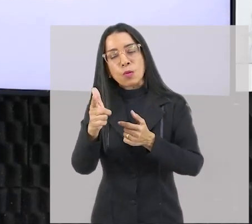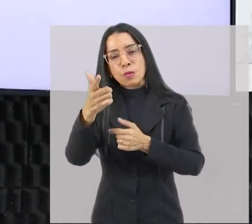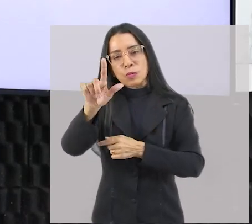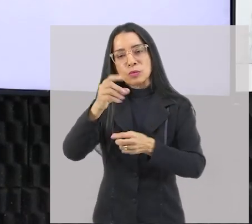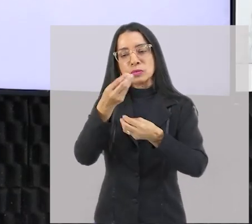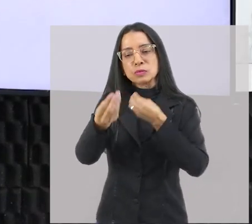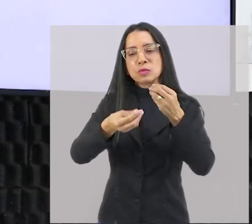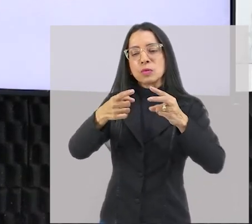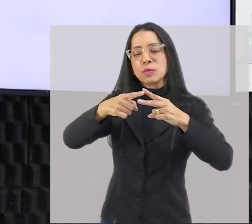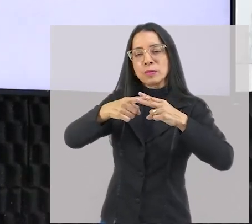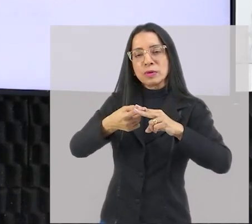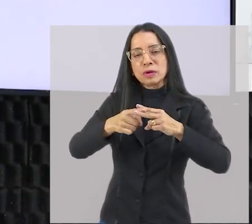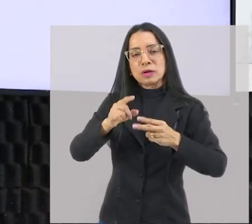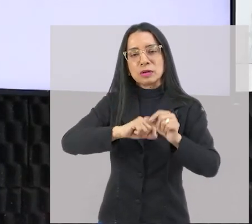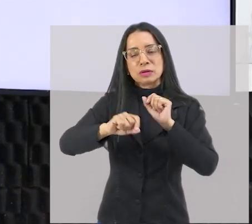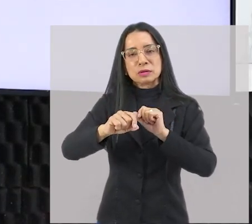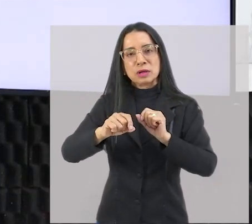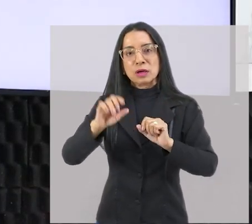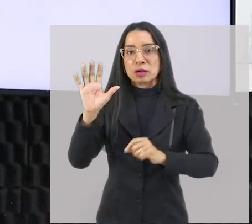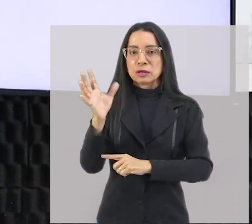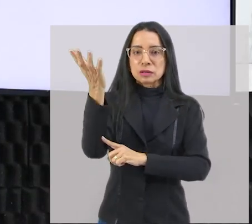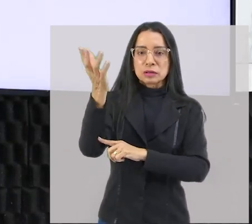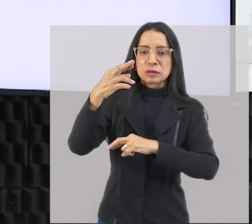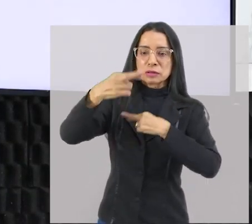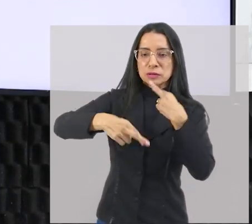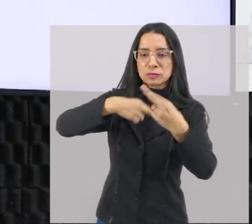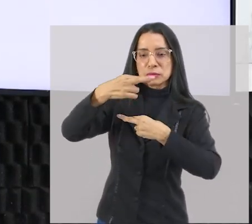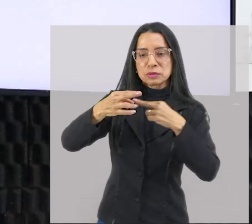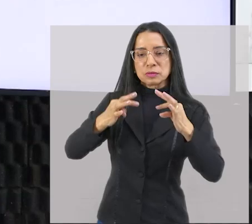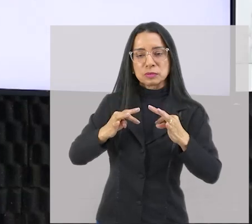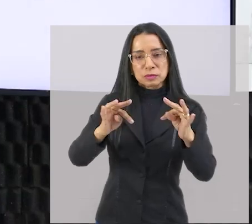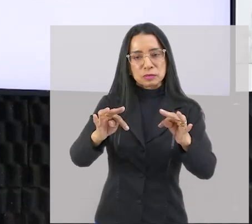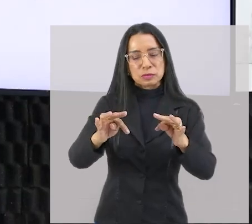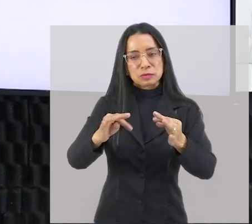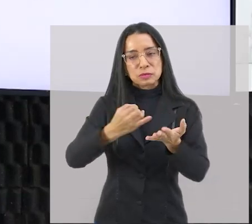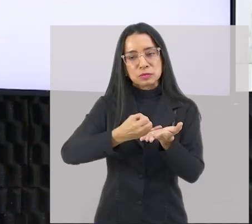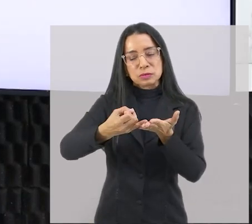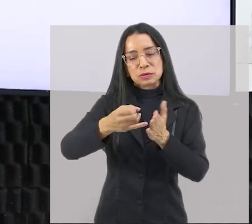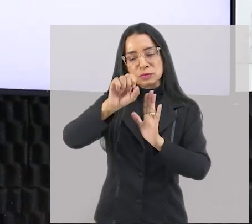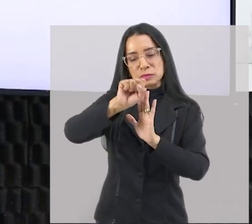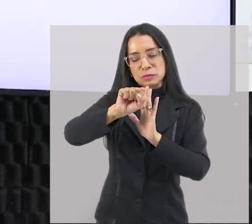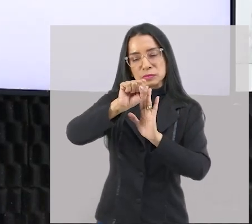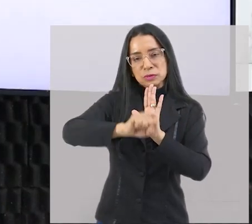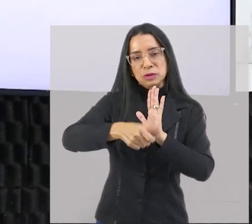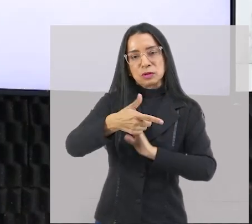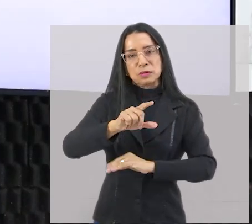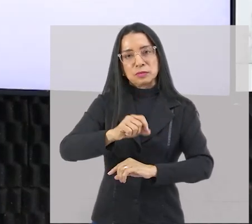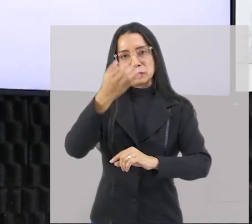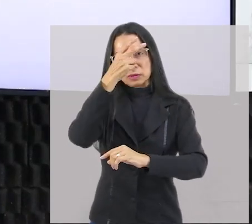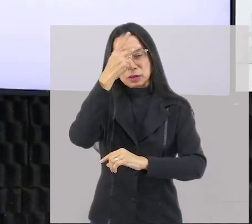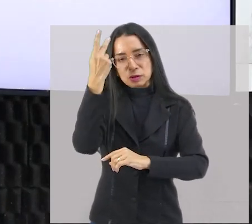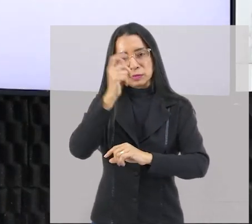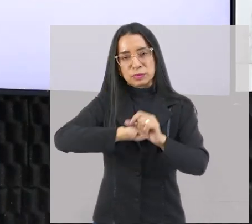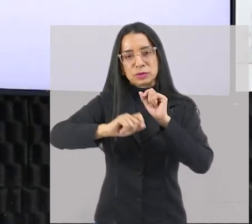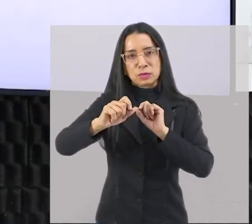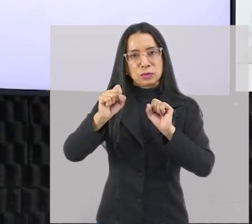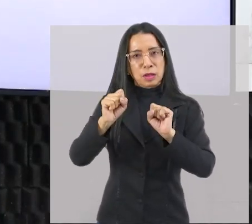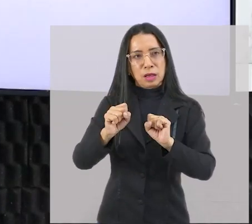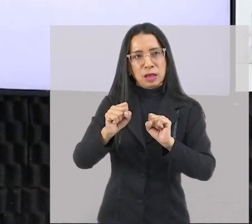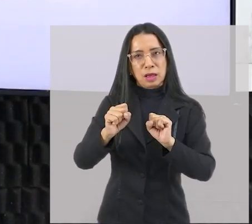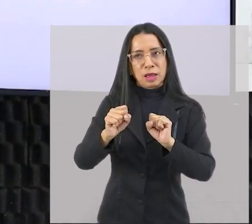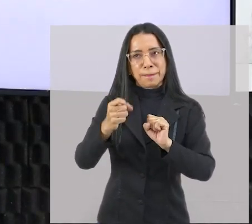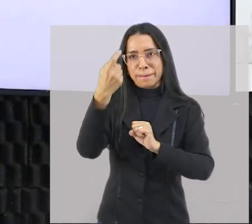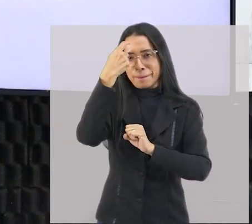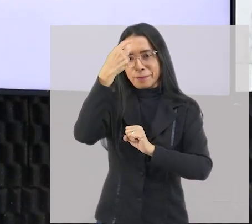Tecnológica, onde no início dos anos 80 do século XX, as pessoas achavam que iam ser substituídas por